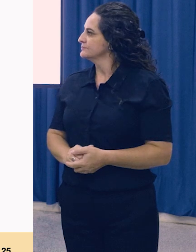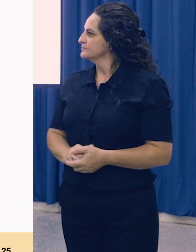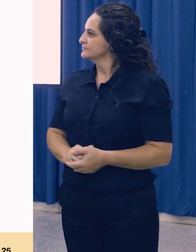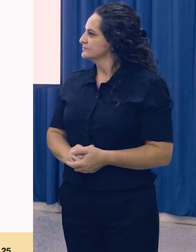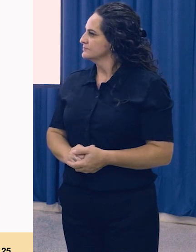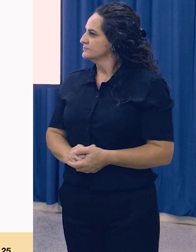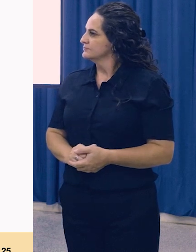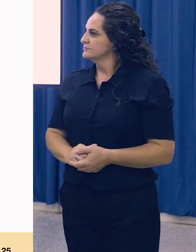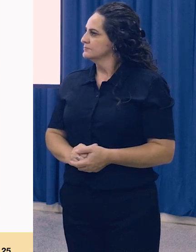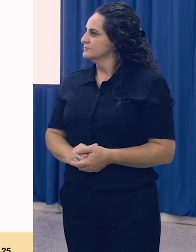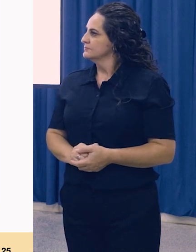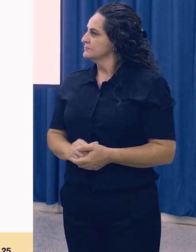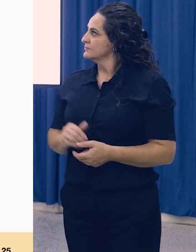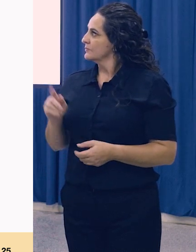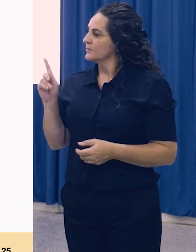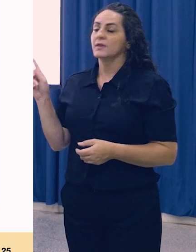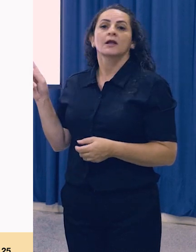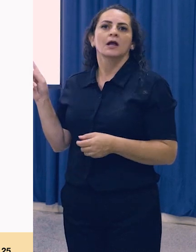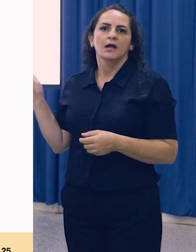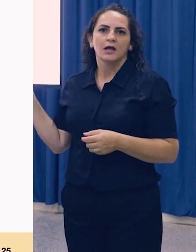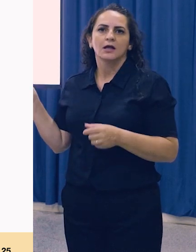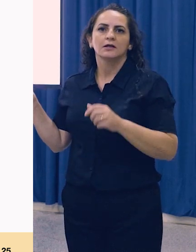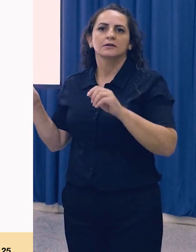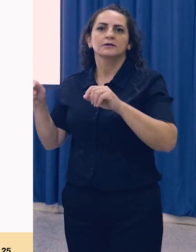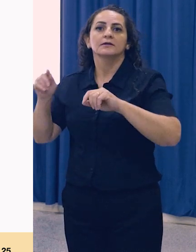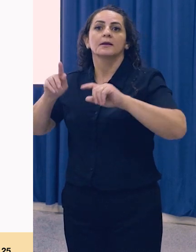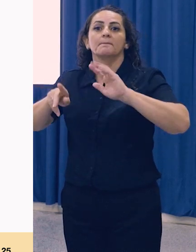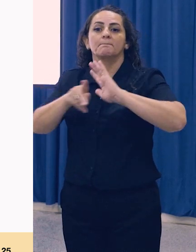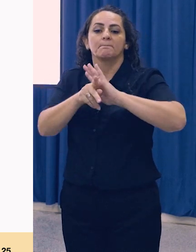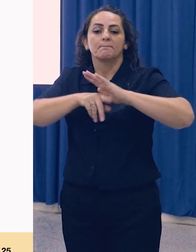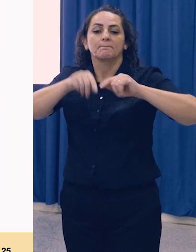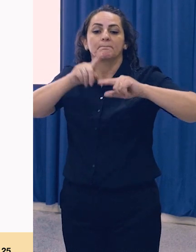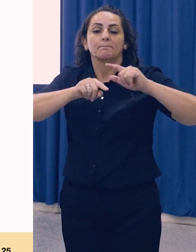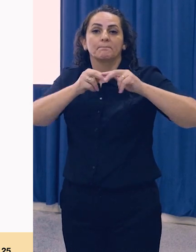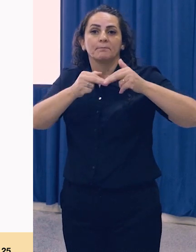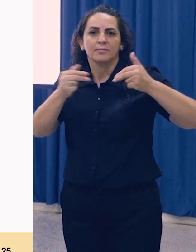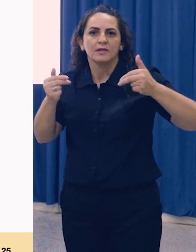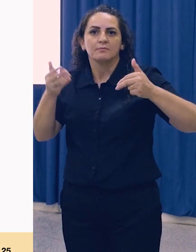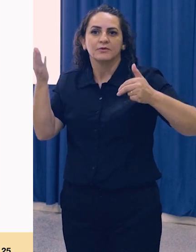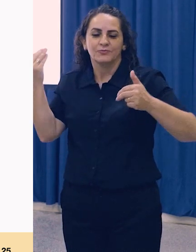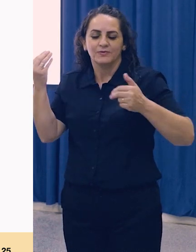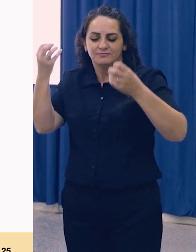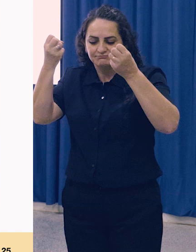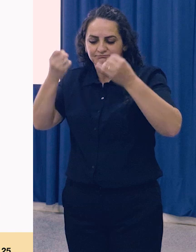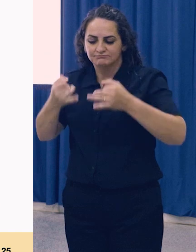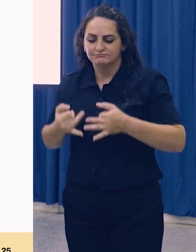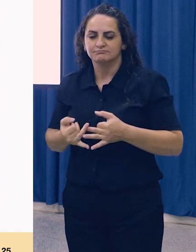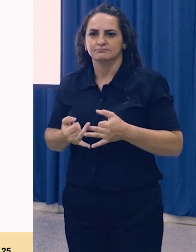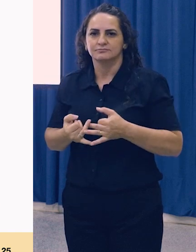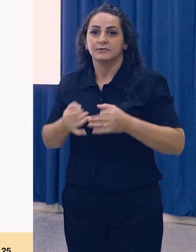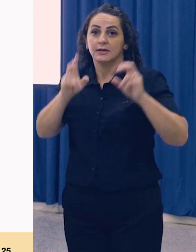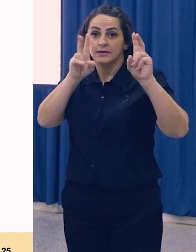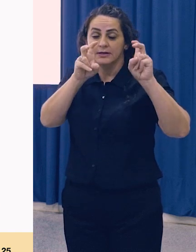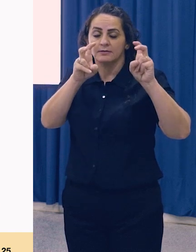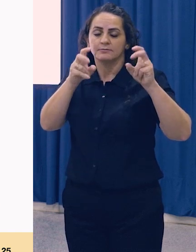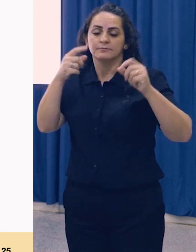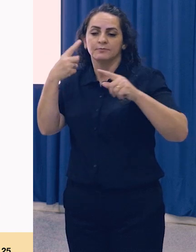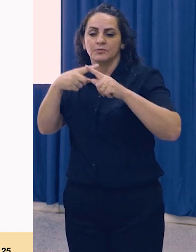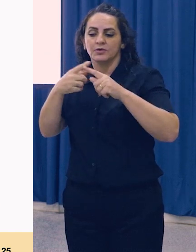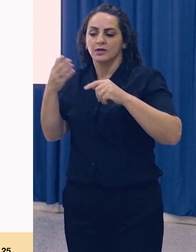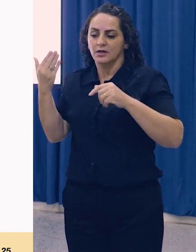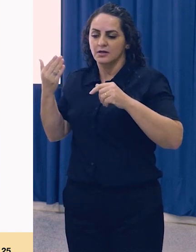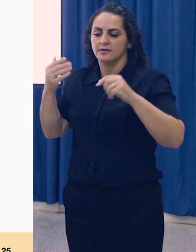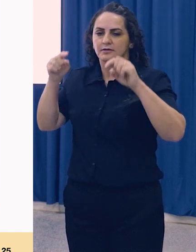Aqui entra novamente aquela parte dos elementos das temáticas que eu comentei. Por quê? Lá naquela tabela que eu